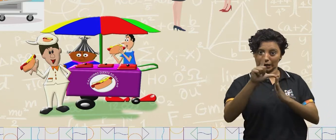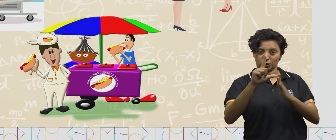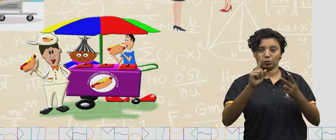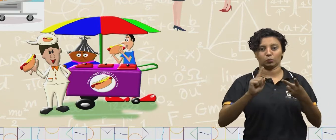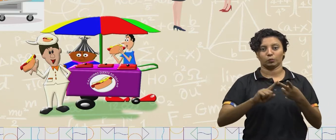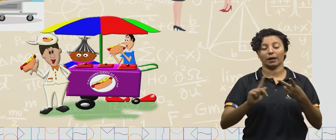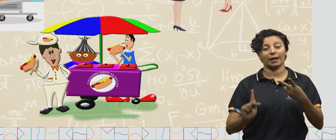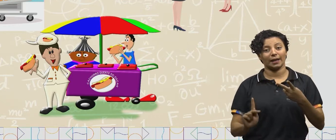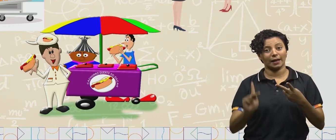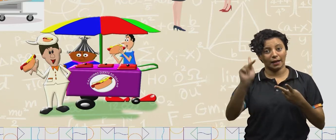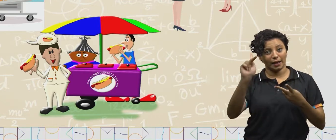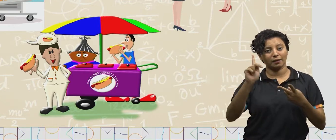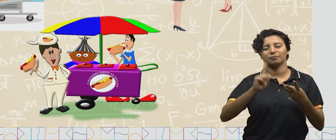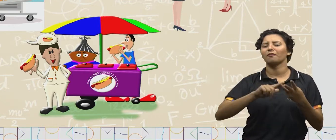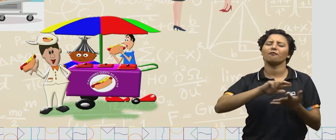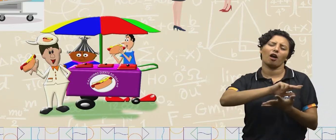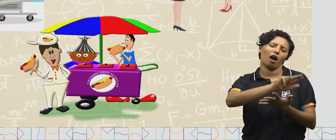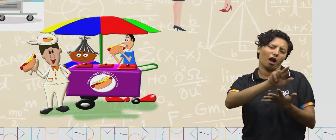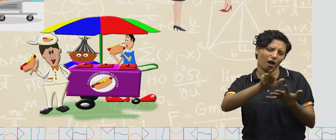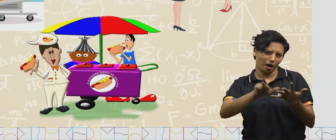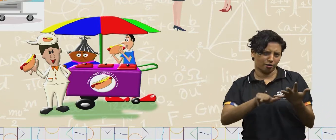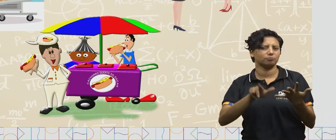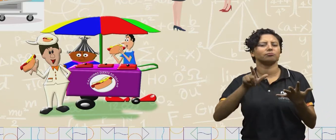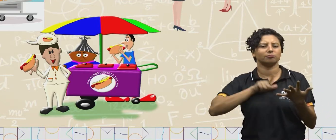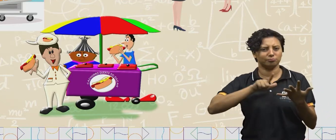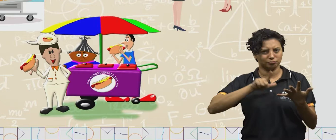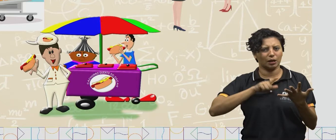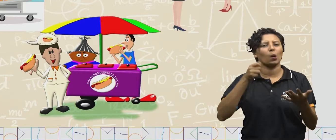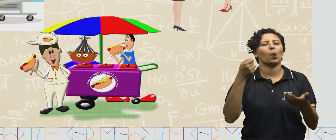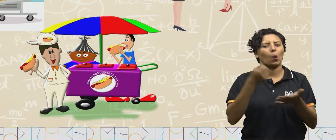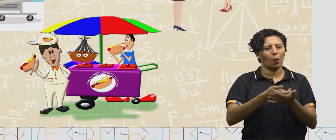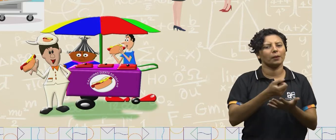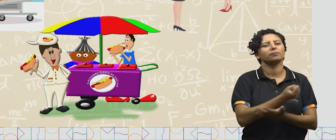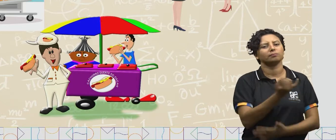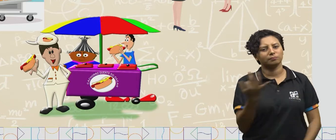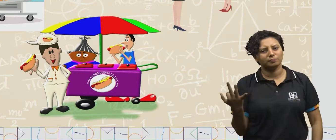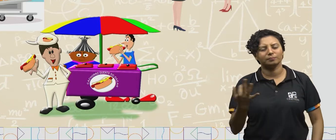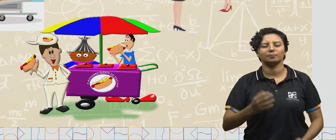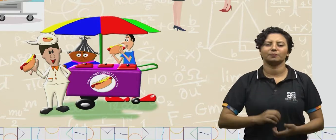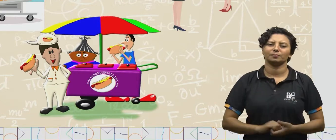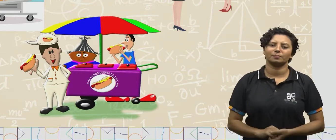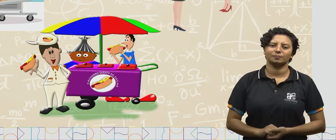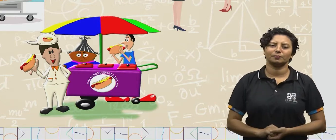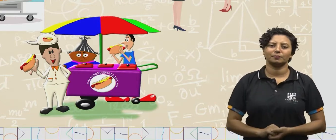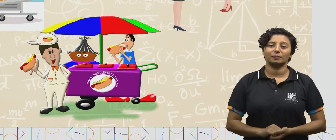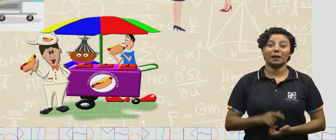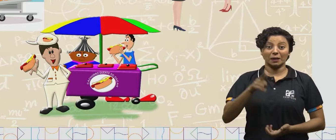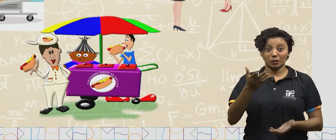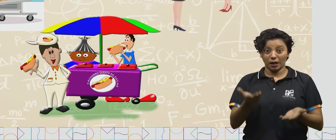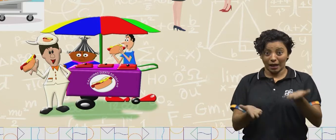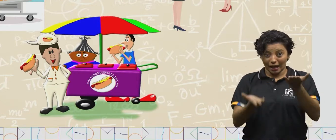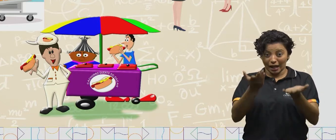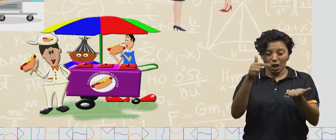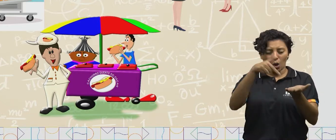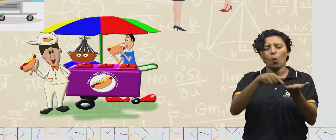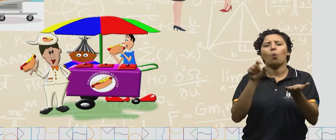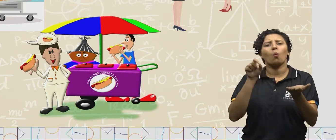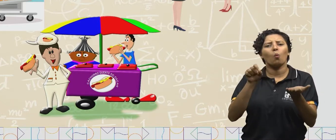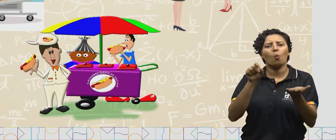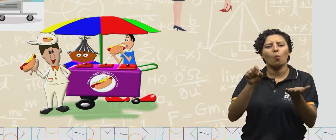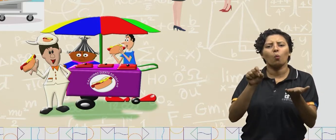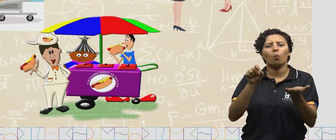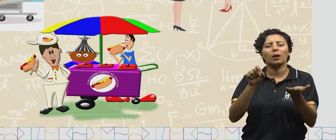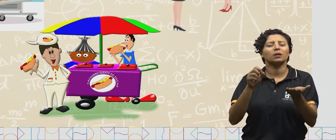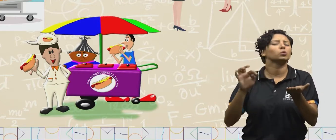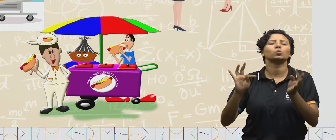litros, quilos e outros comprados em quantidades. Grandezas são